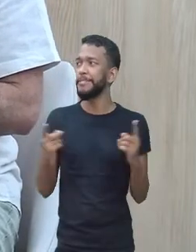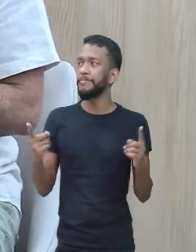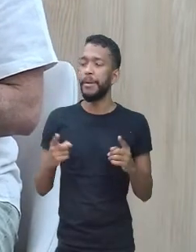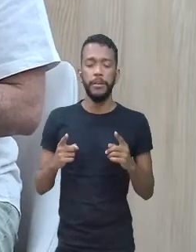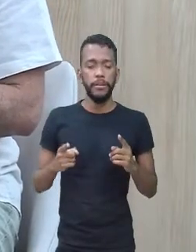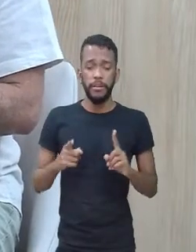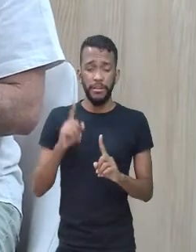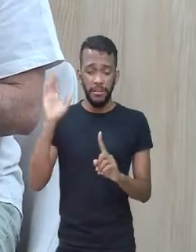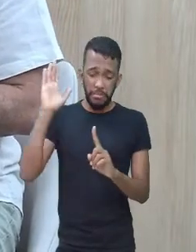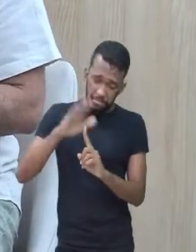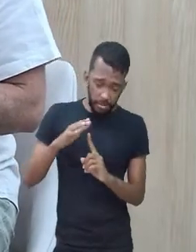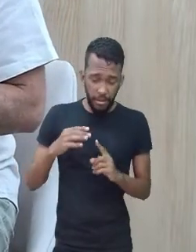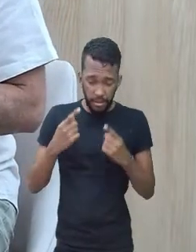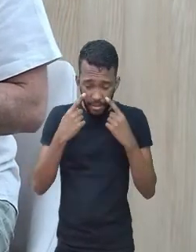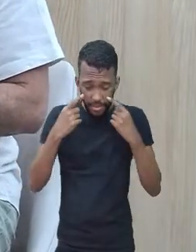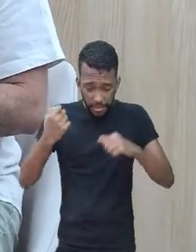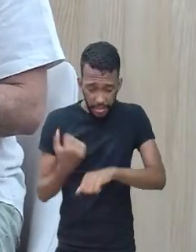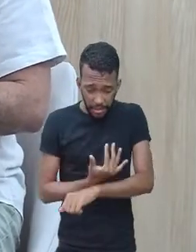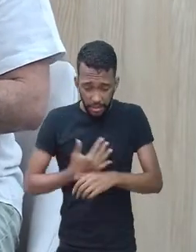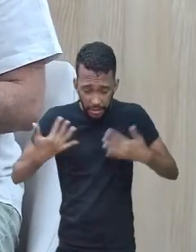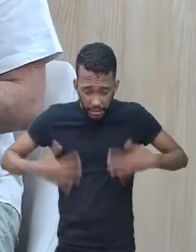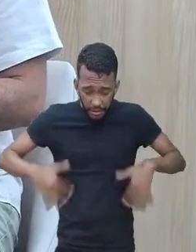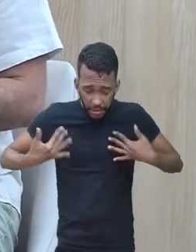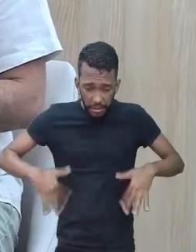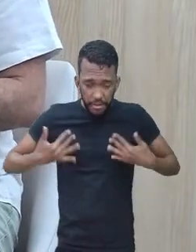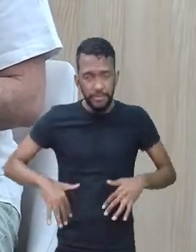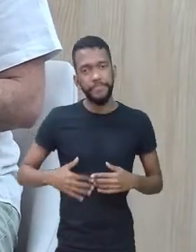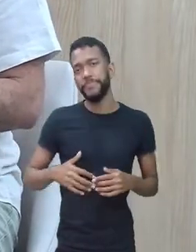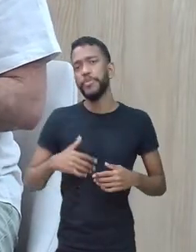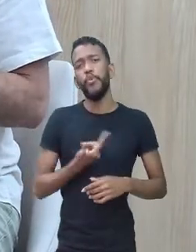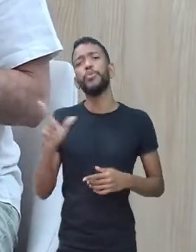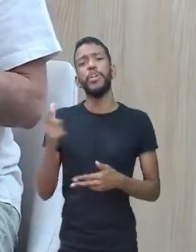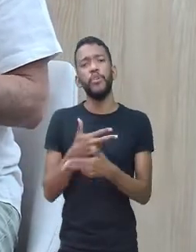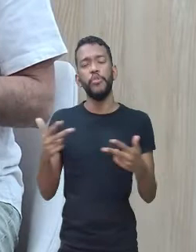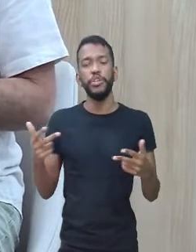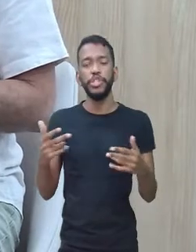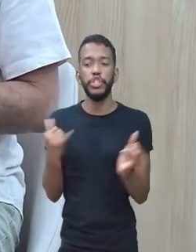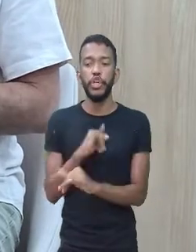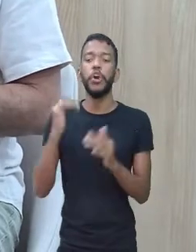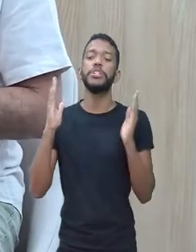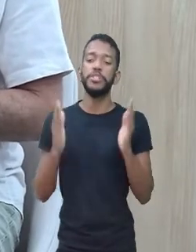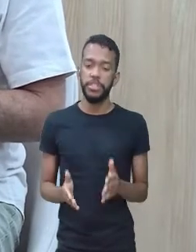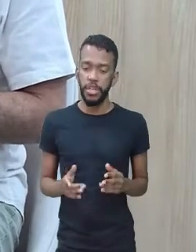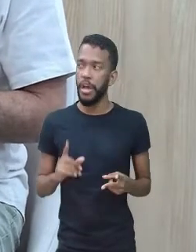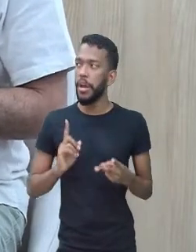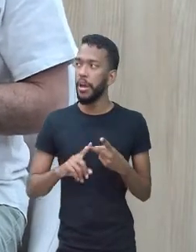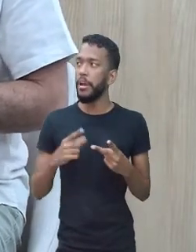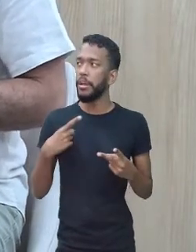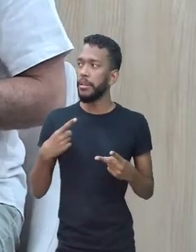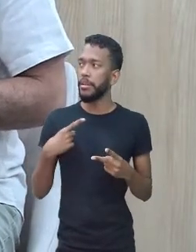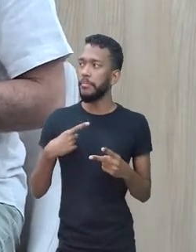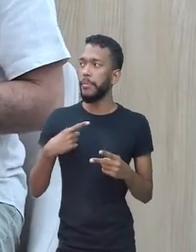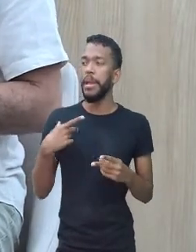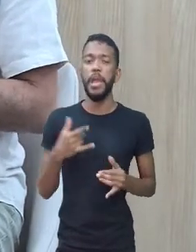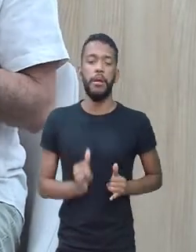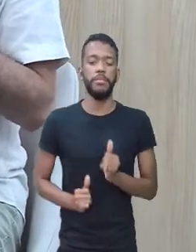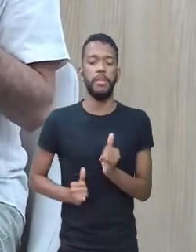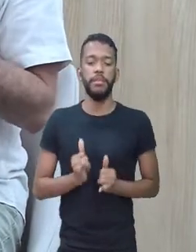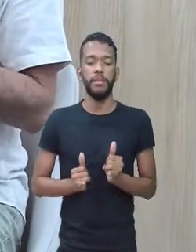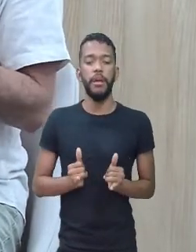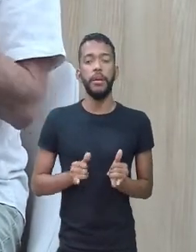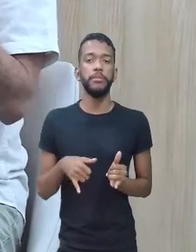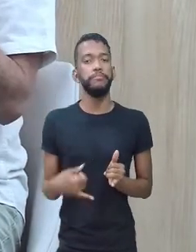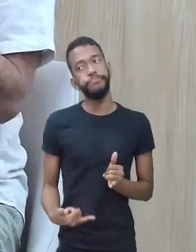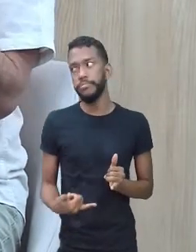na cena, né? Naquela emoção de desespero. E outras coisas, choque em cena, um salto de uma bota que eu usava caiu e o